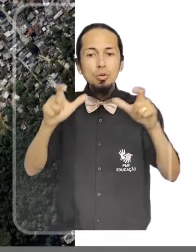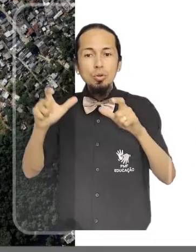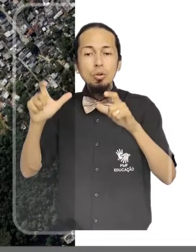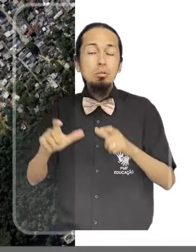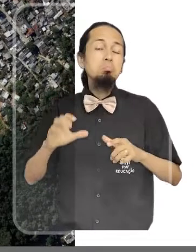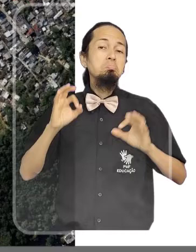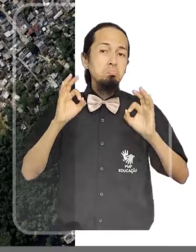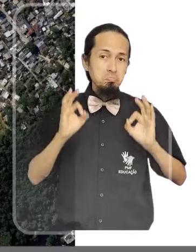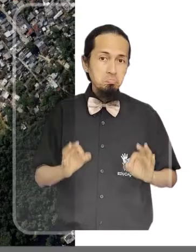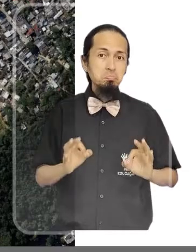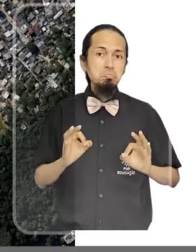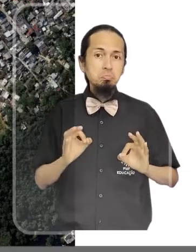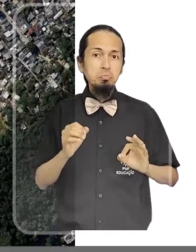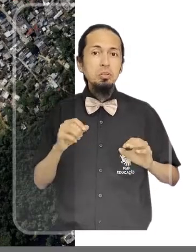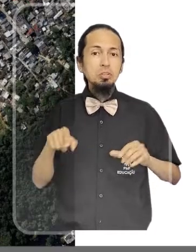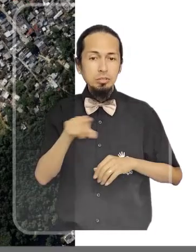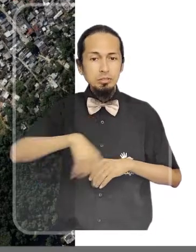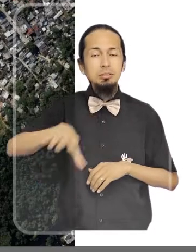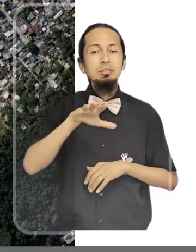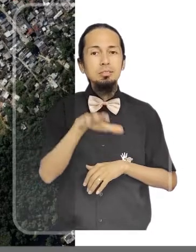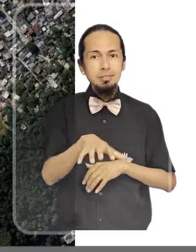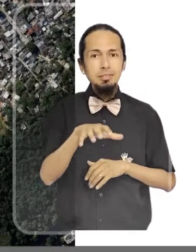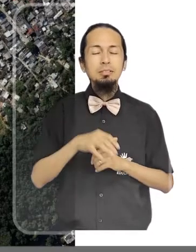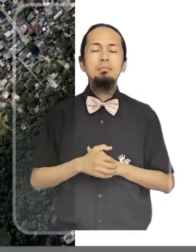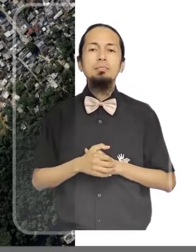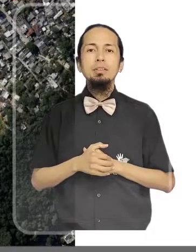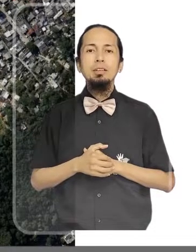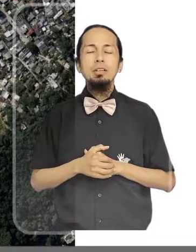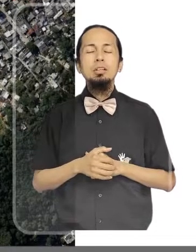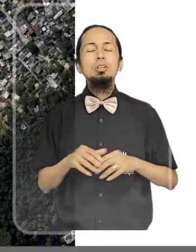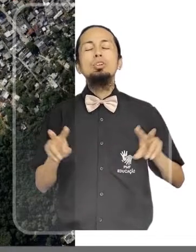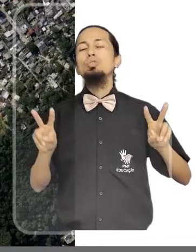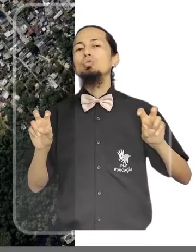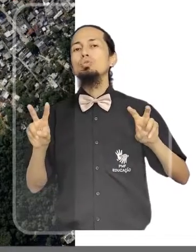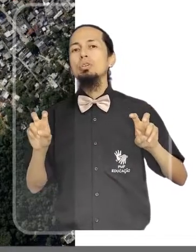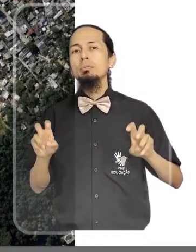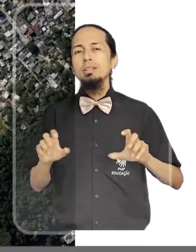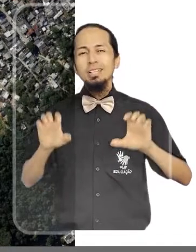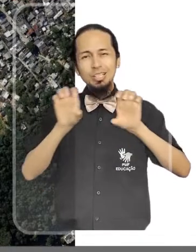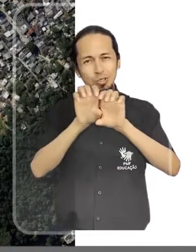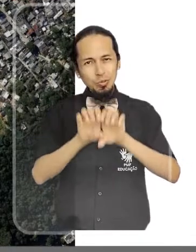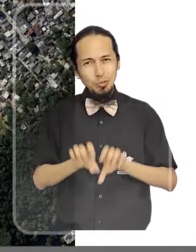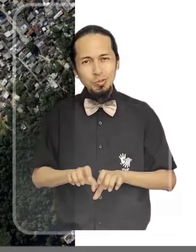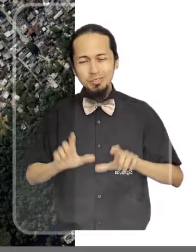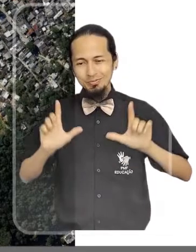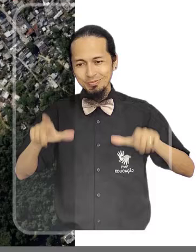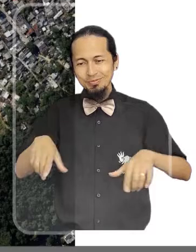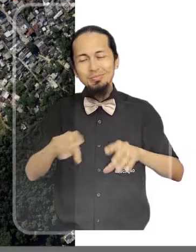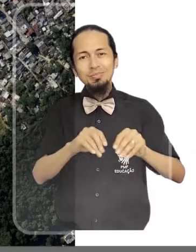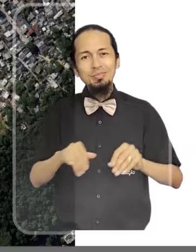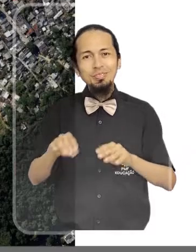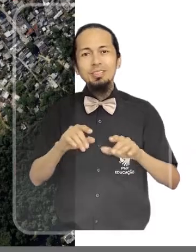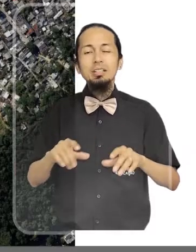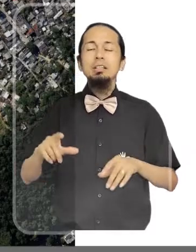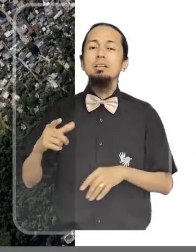locais adequados do distrito. Em relação à estrutura fundiária, é possível ver que apenas